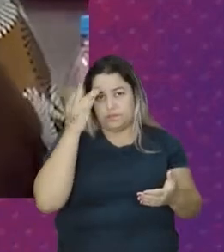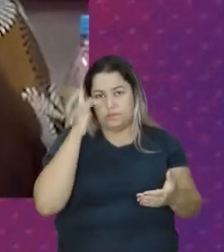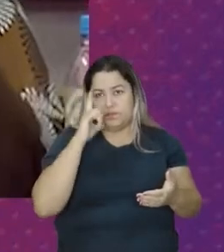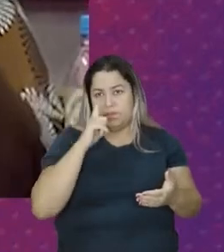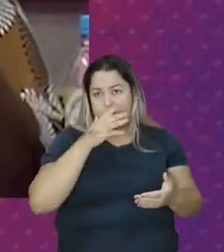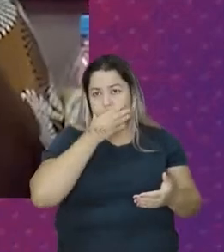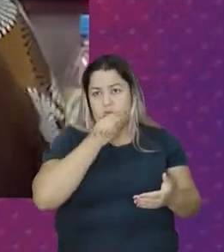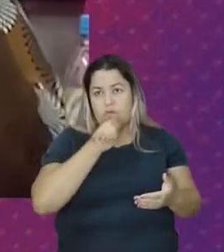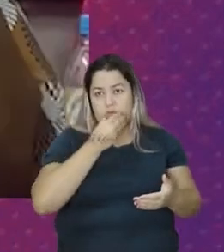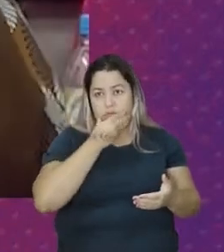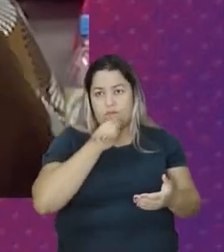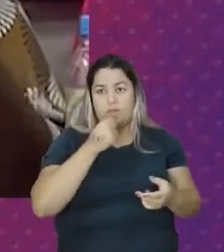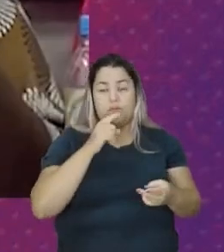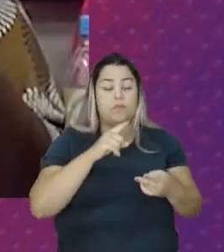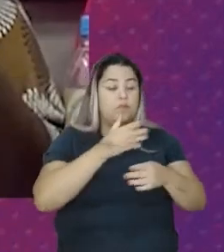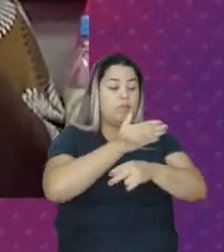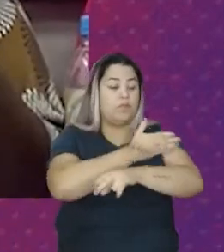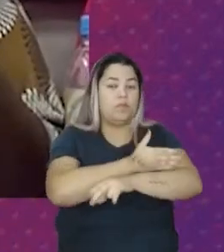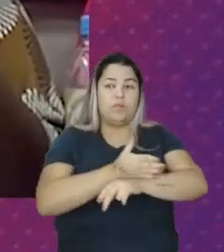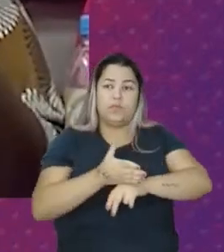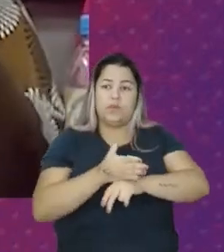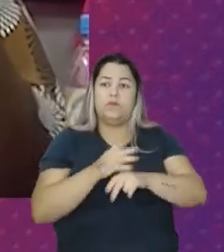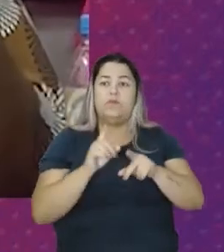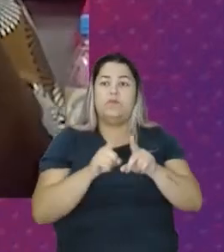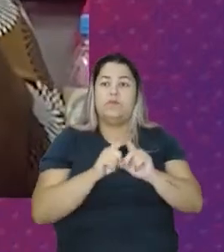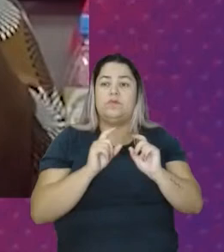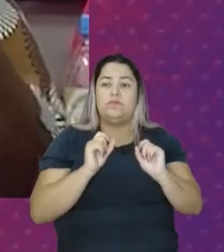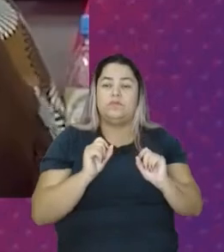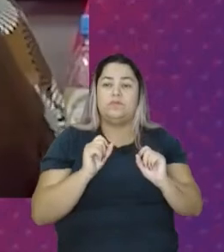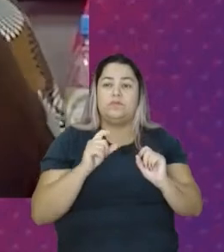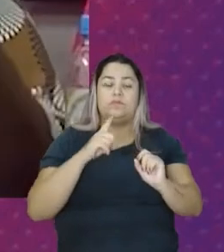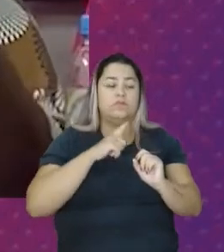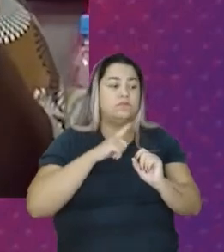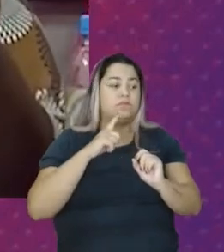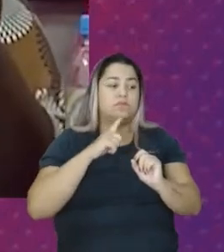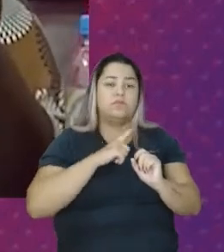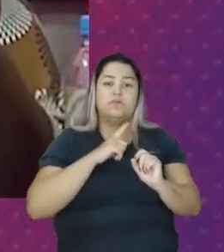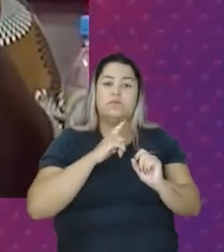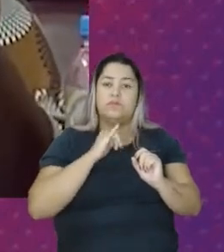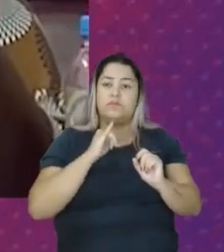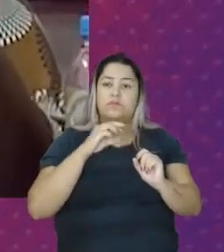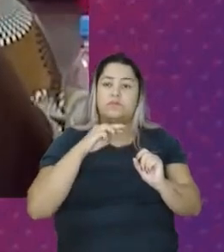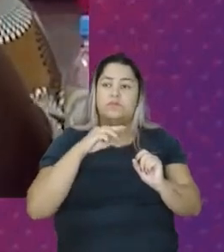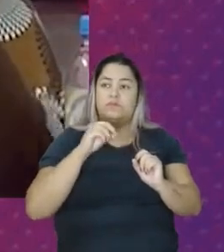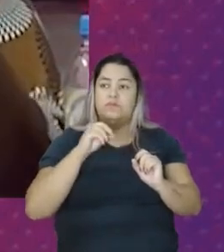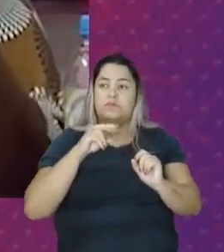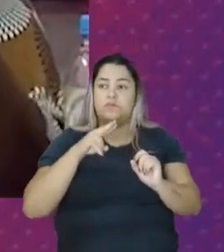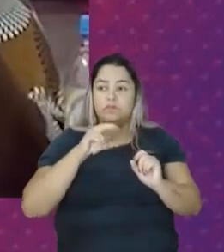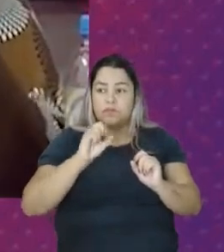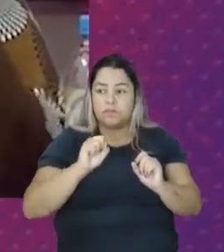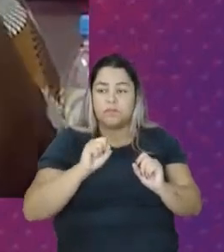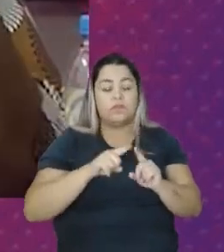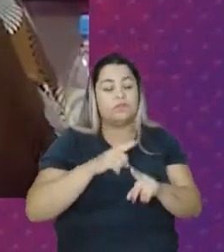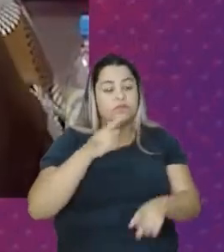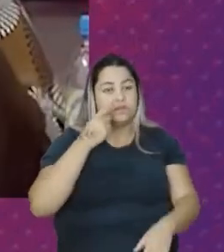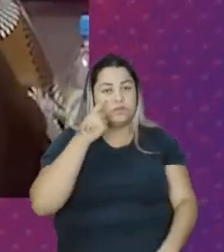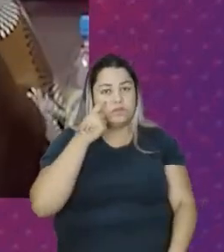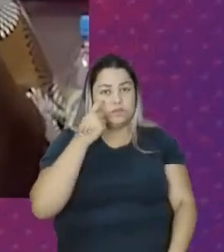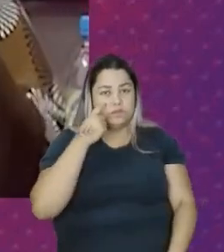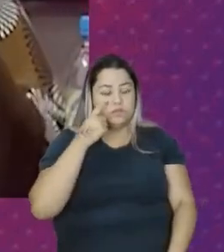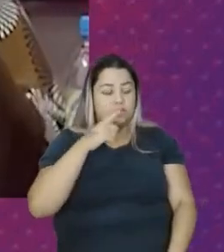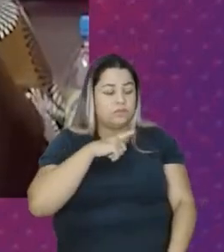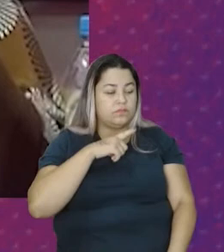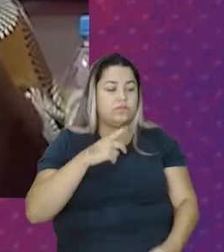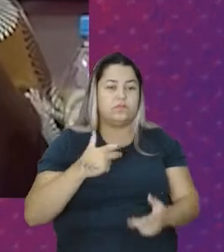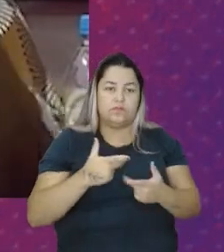era homem, branco e que tivesse propriedade. Então, veja bem, tinha que ter